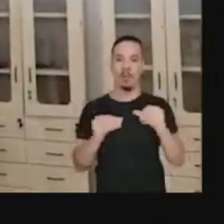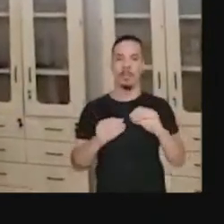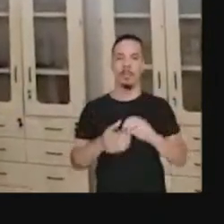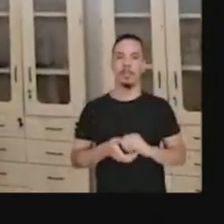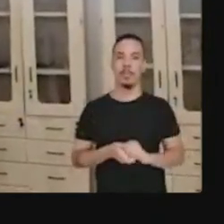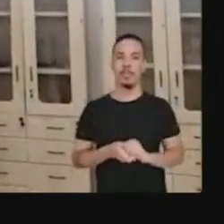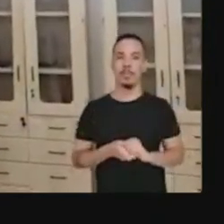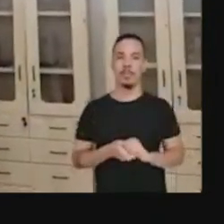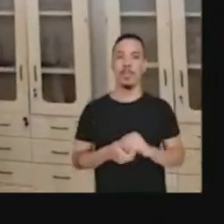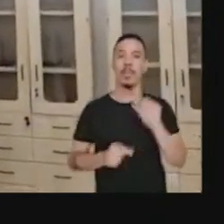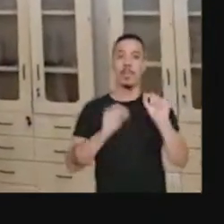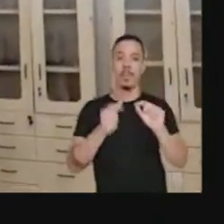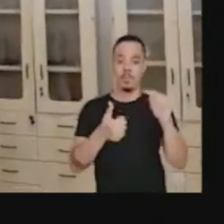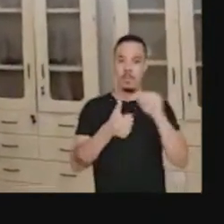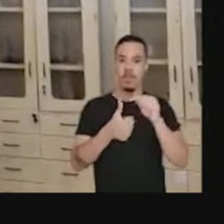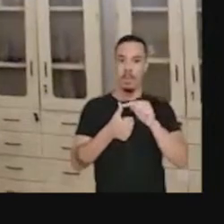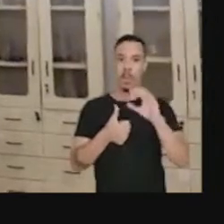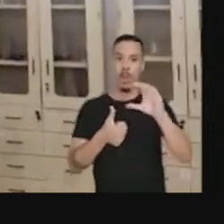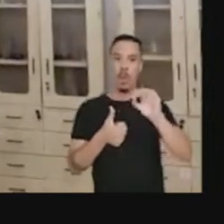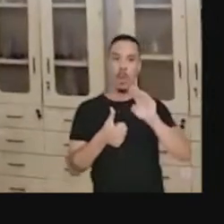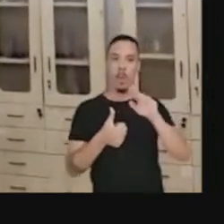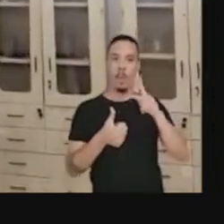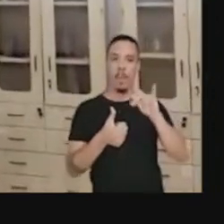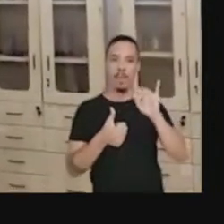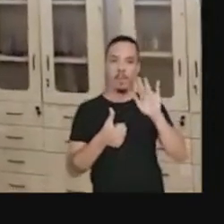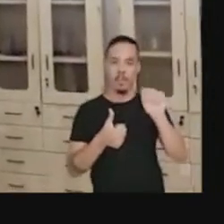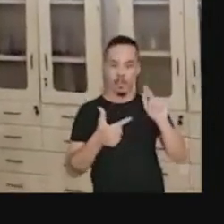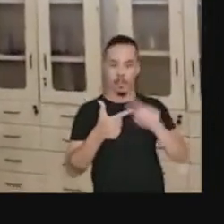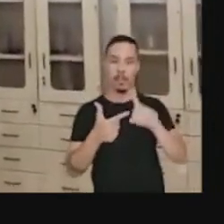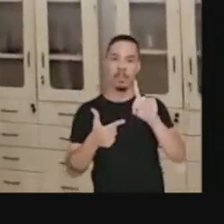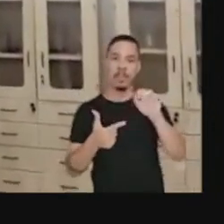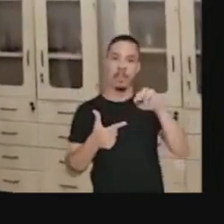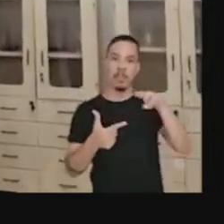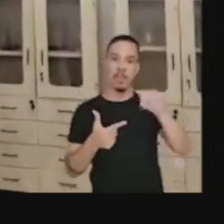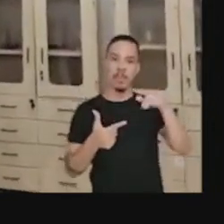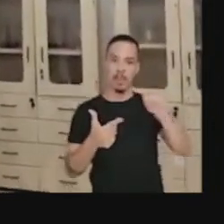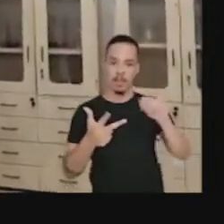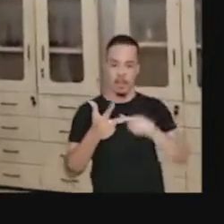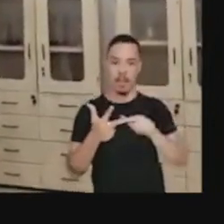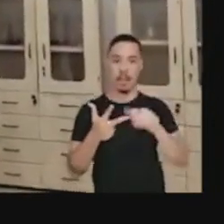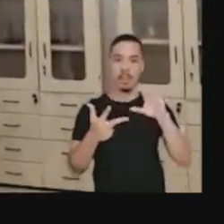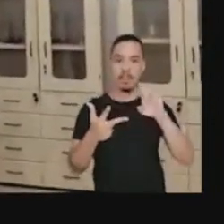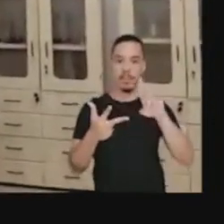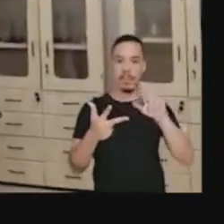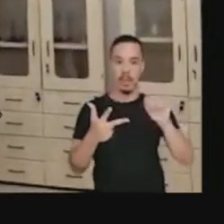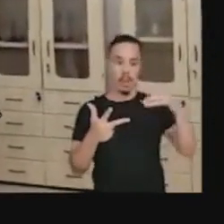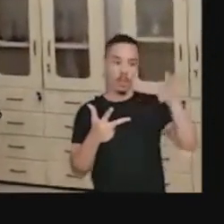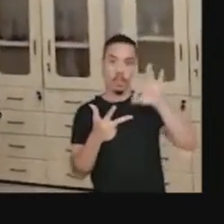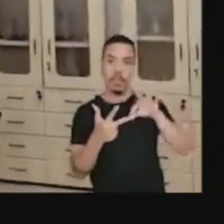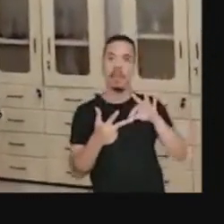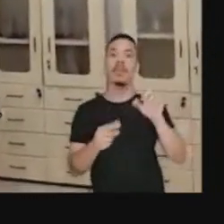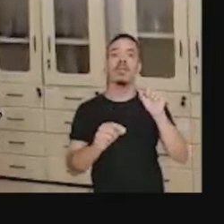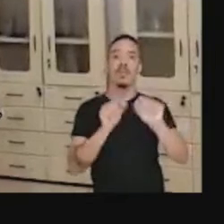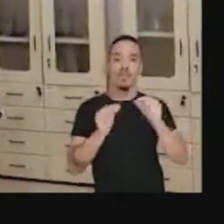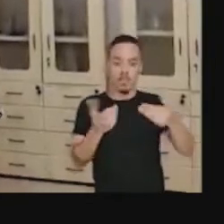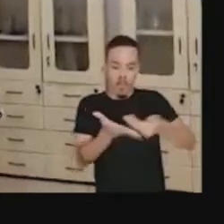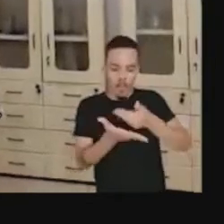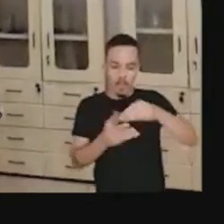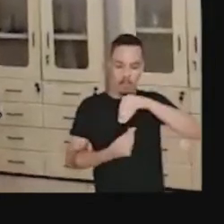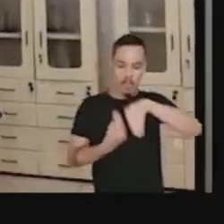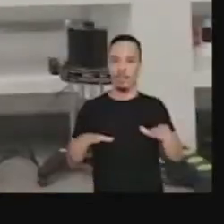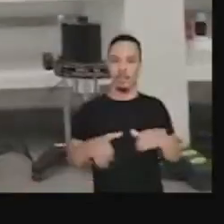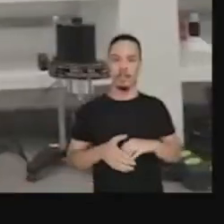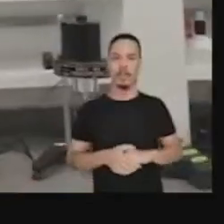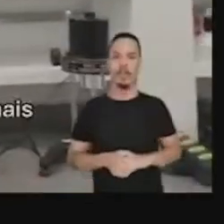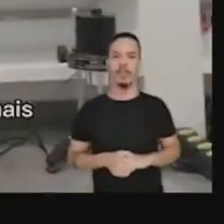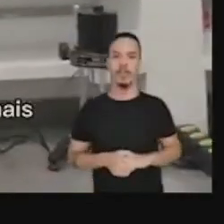anti-inflamatória e cicatrizante, sendo eles o óleo de copaíba, as folhas de damiana e a cera de abelha, que foi utilizada para dar a consistência desejada à